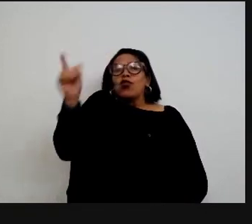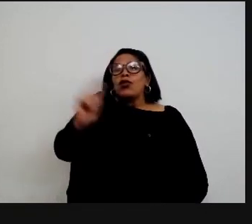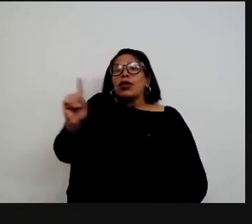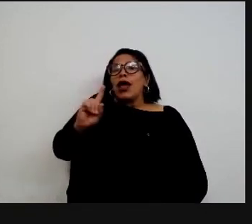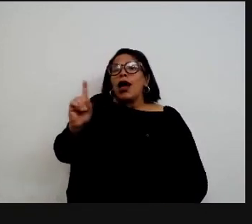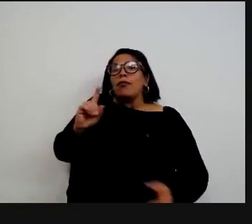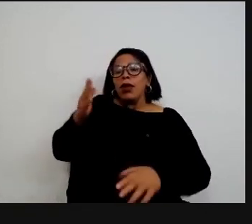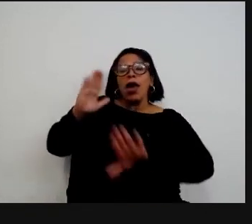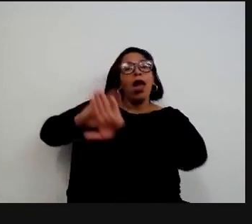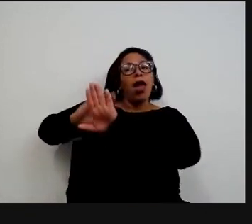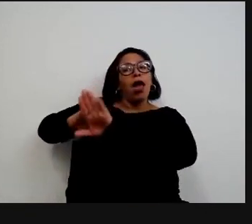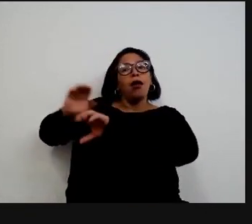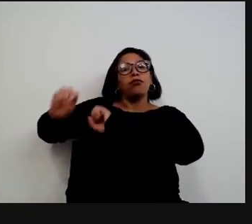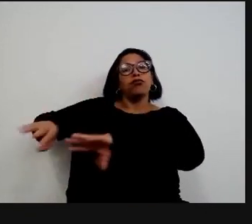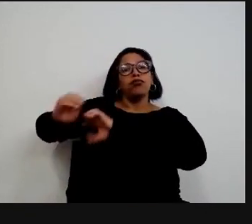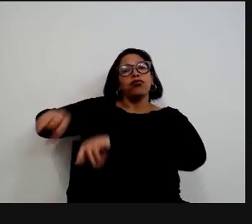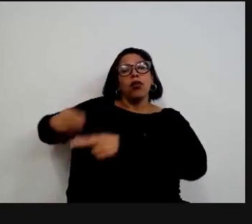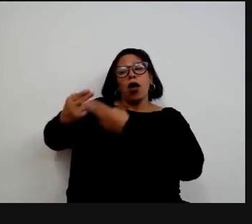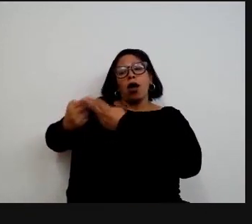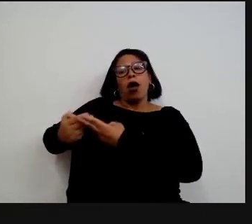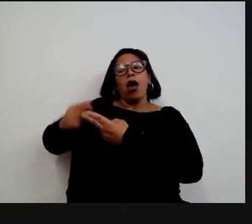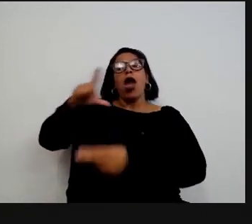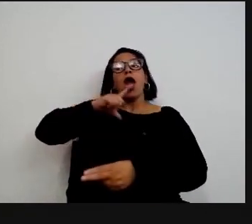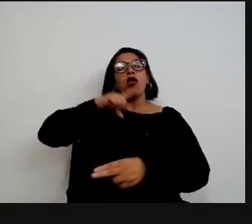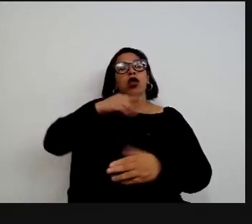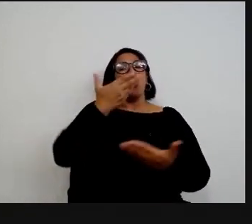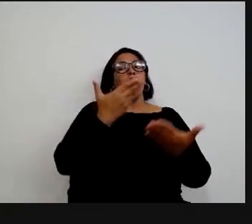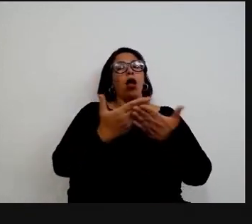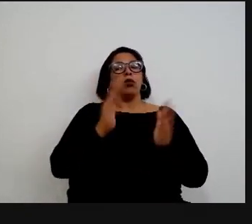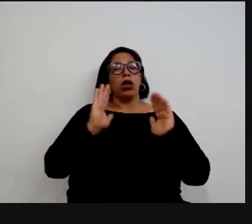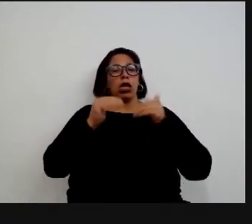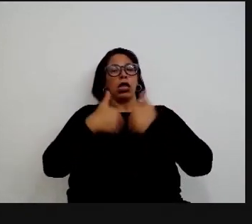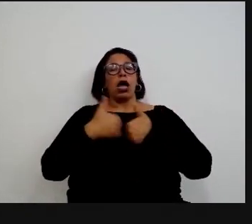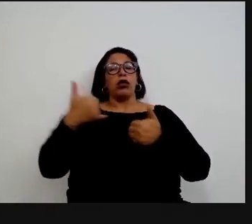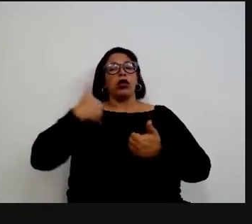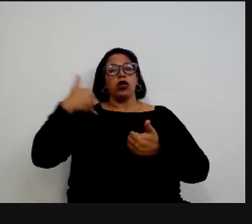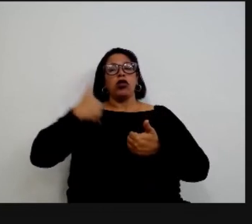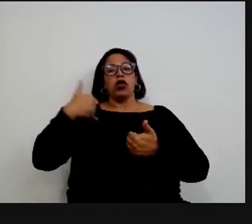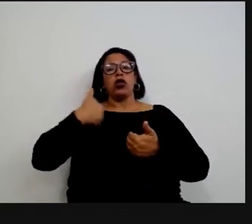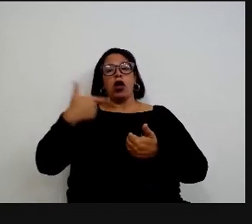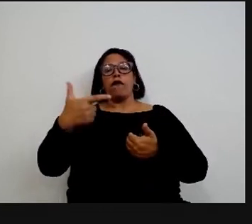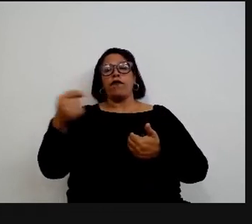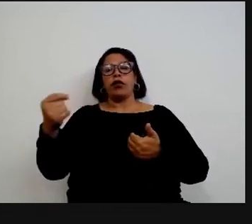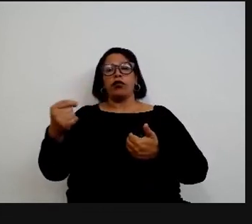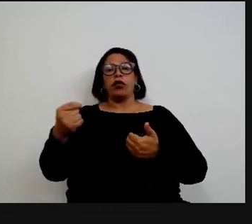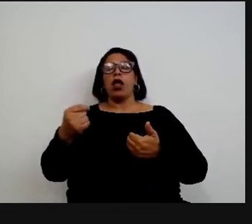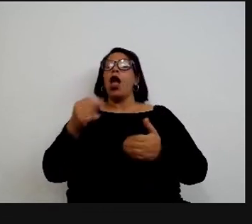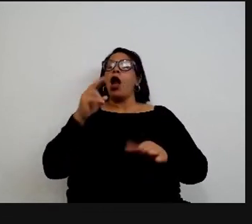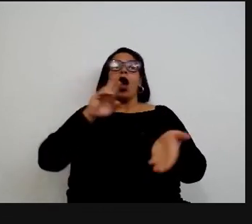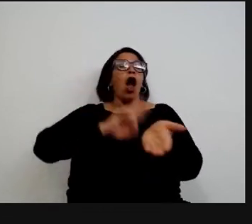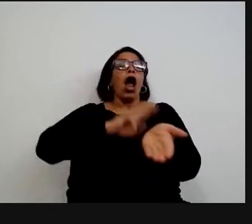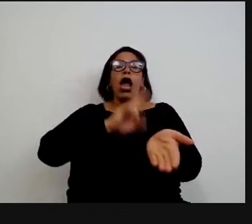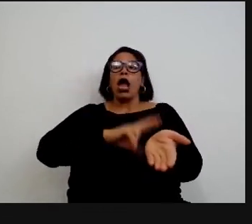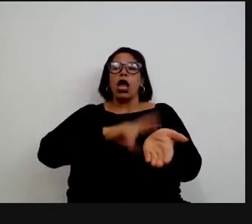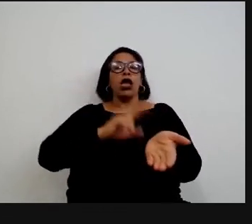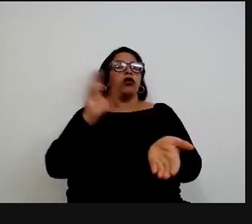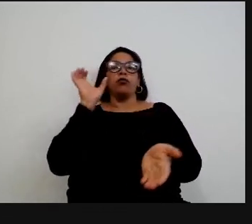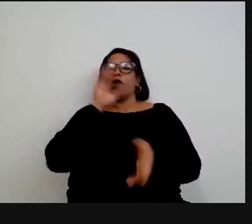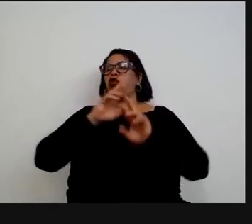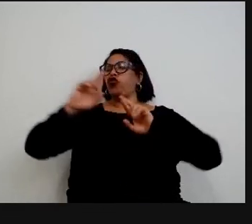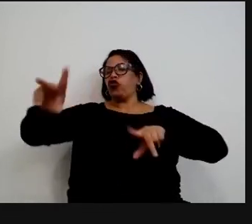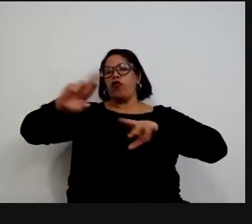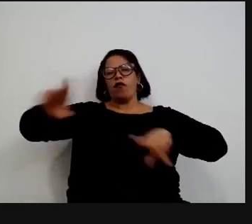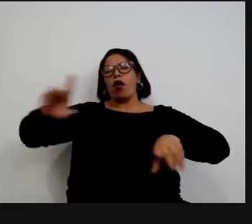não sabe. Por exemplo, eu tenho aluno autista em sala de aula de 19, 20 anos. o meu ritmo com ele é diferente do